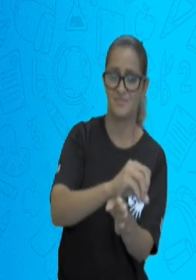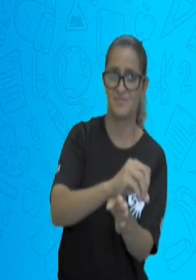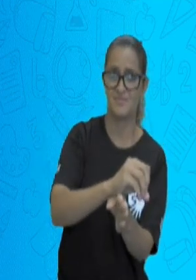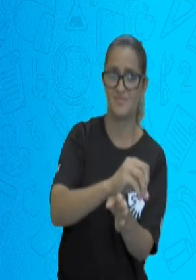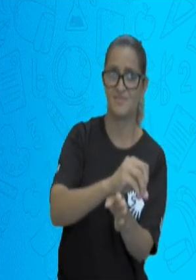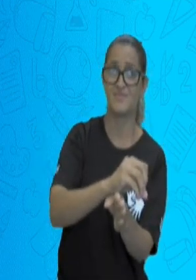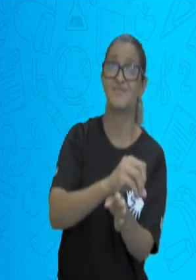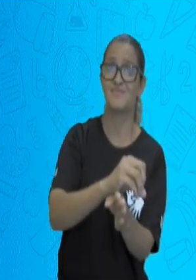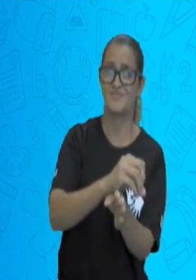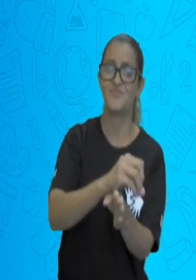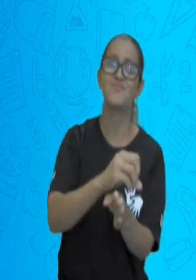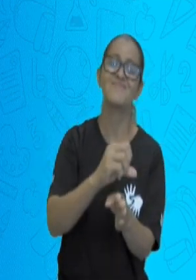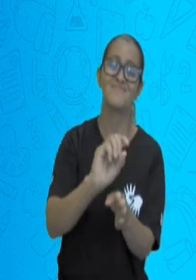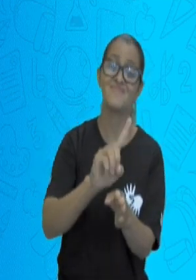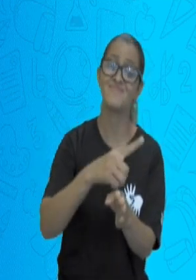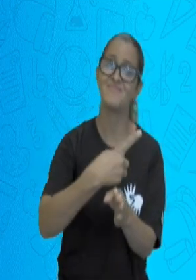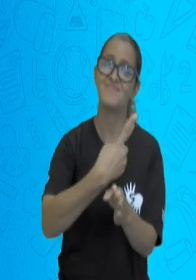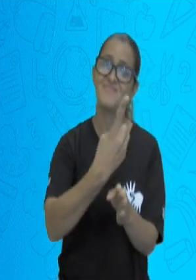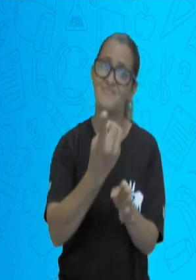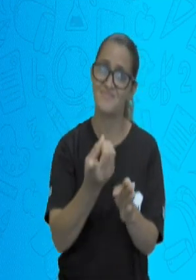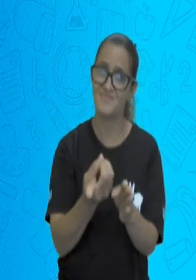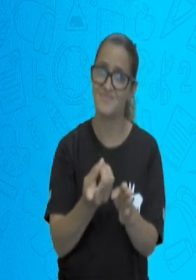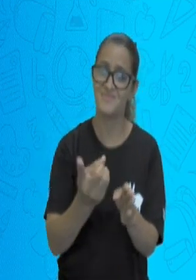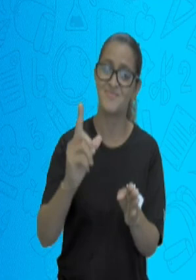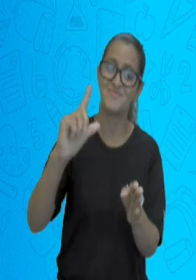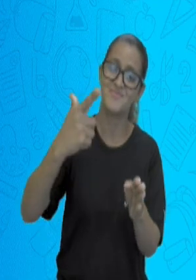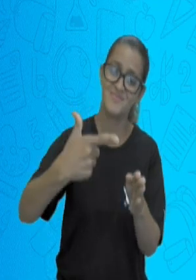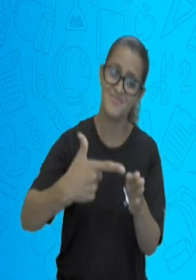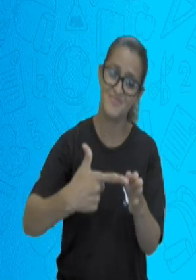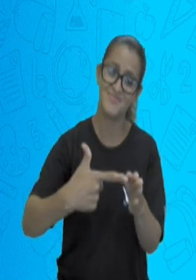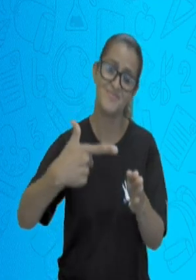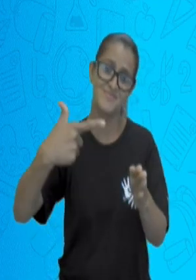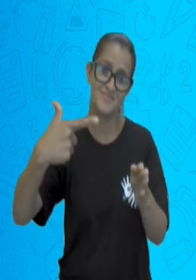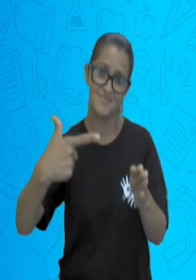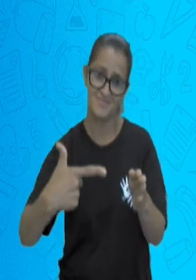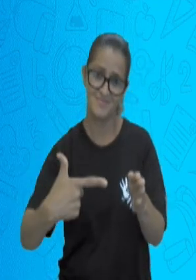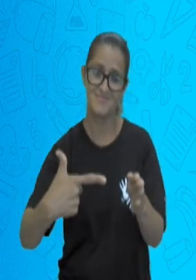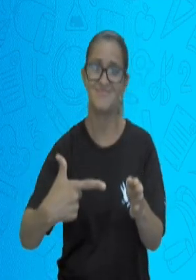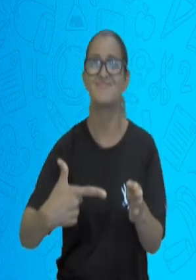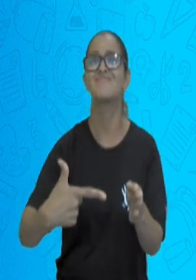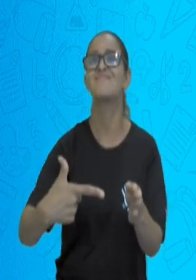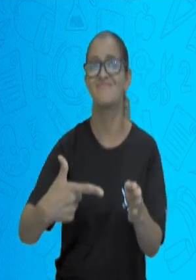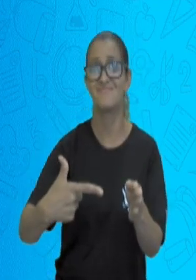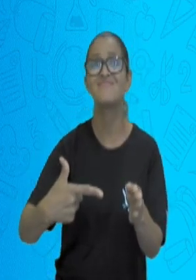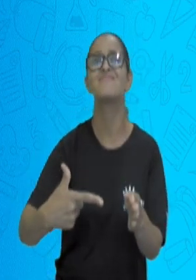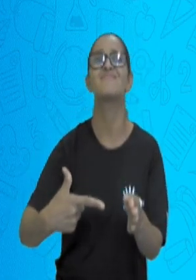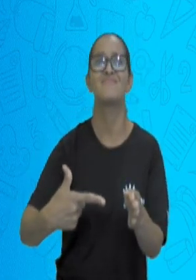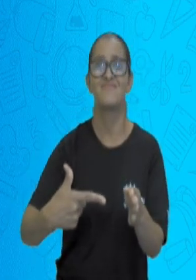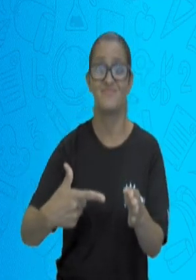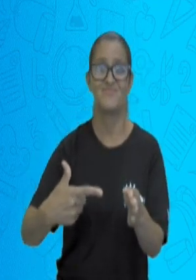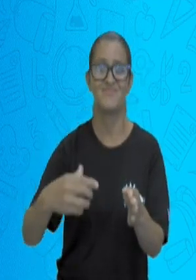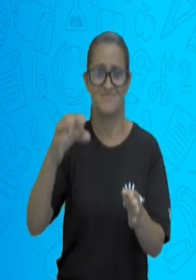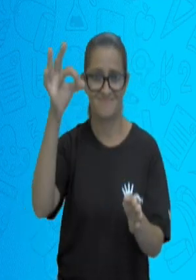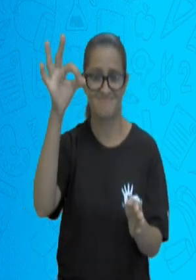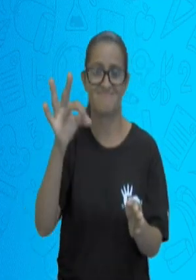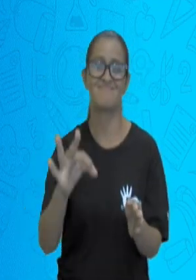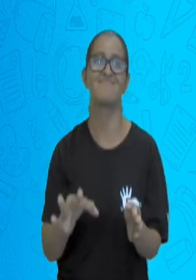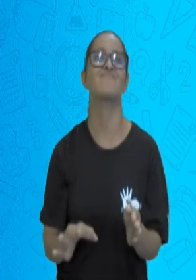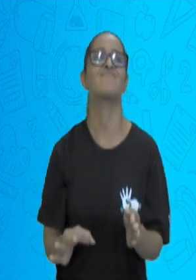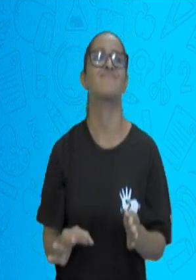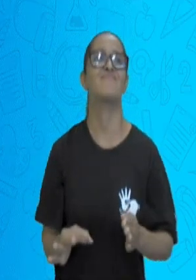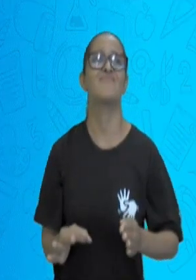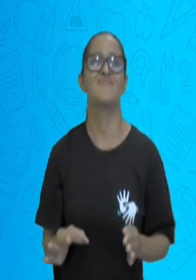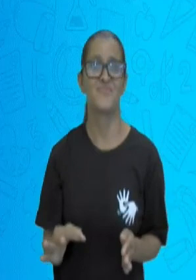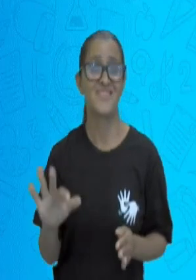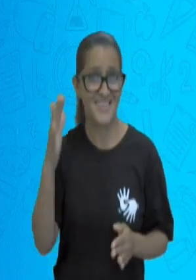21, nós temos o 20. E depois do 21, nós temos o 22.